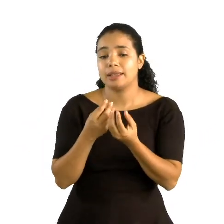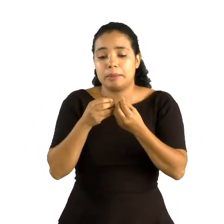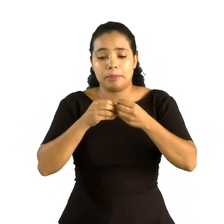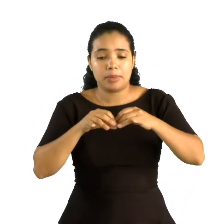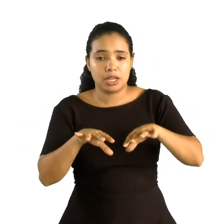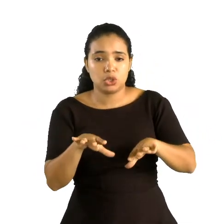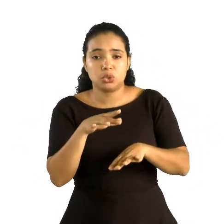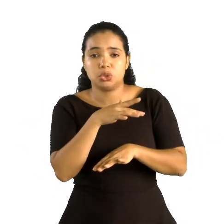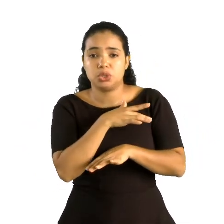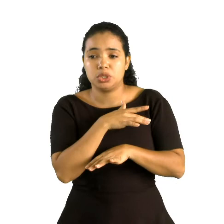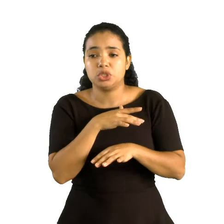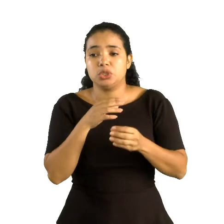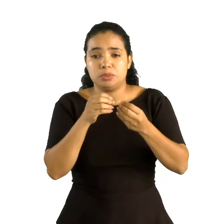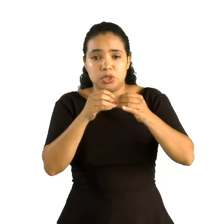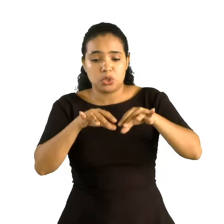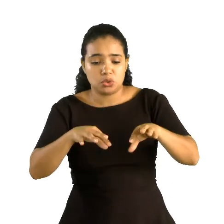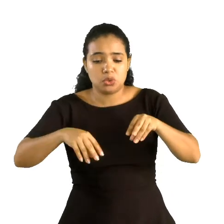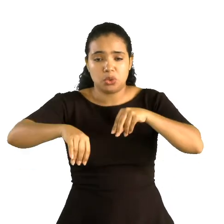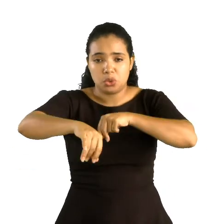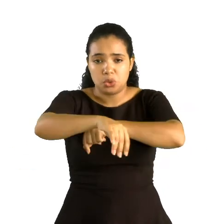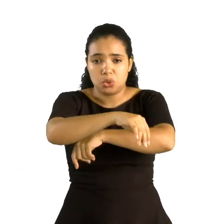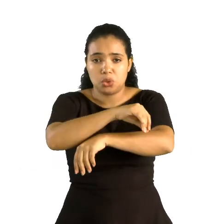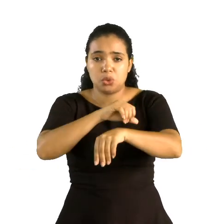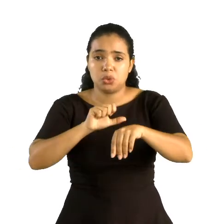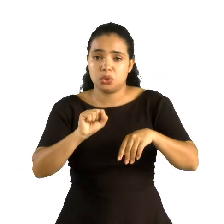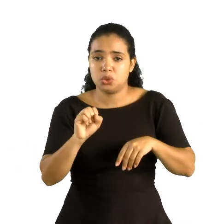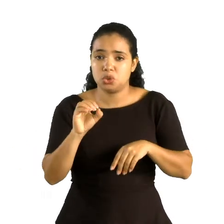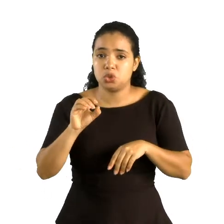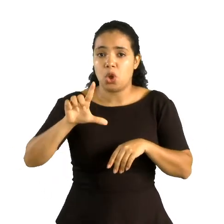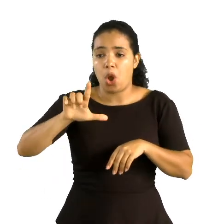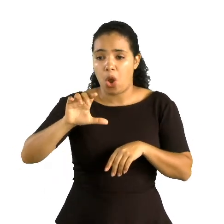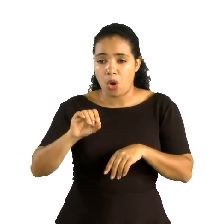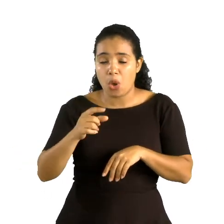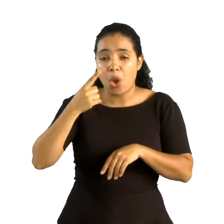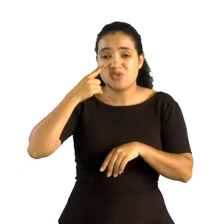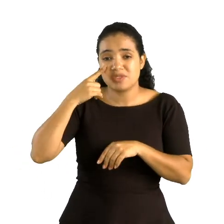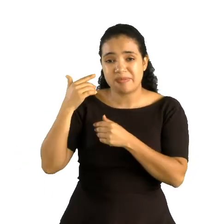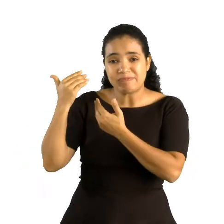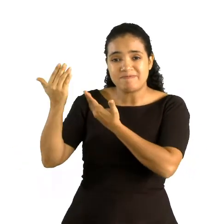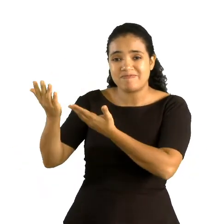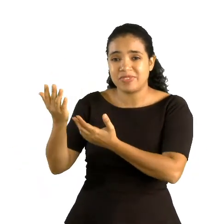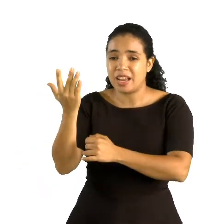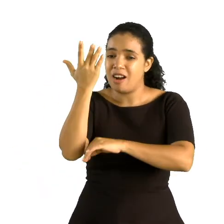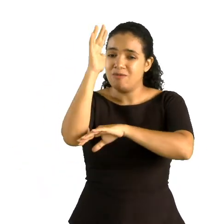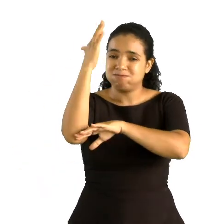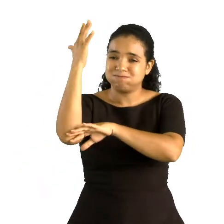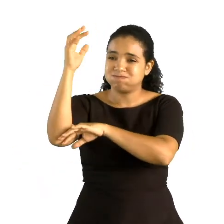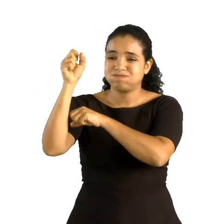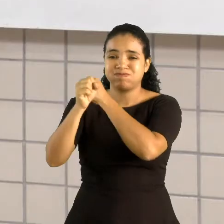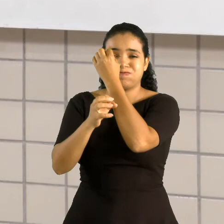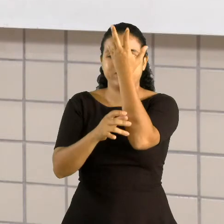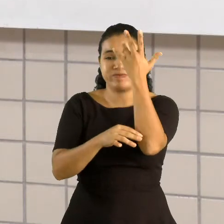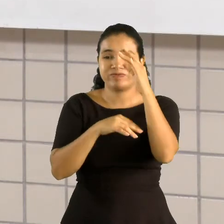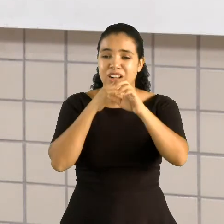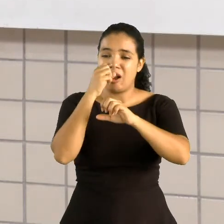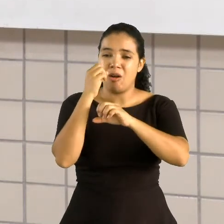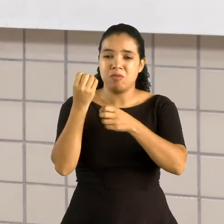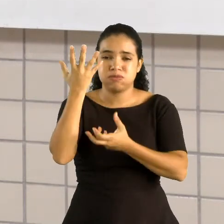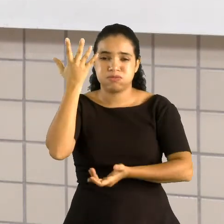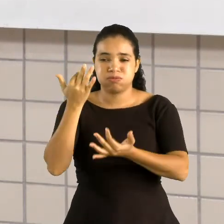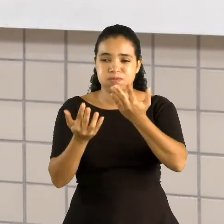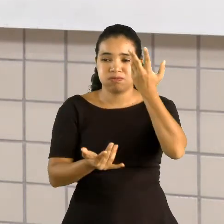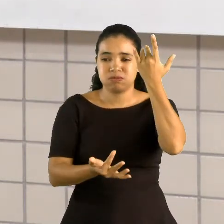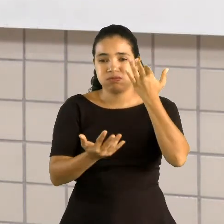prejudício ao solo, porque ele vai causar o desmatamento, ele vai causar a queima superficial e às vezes até a queima